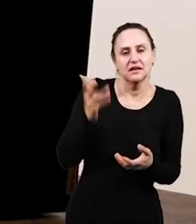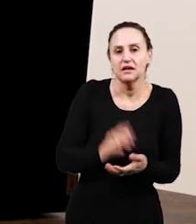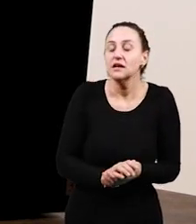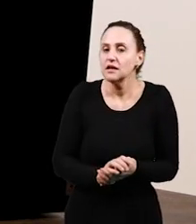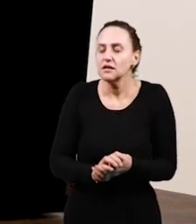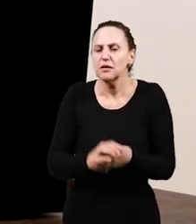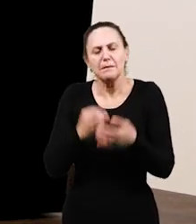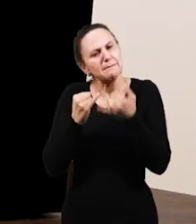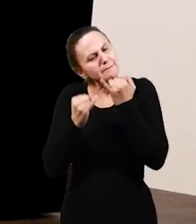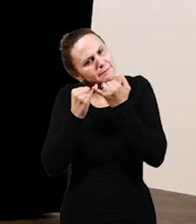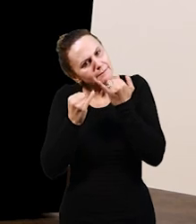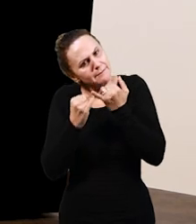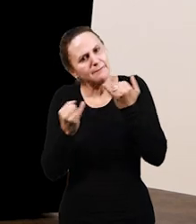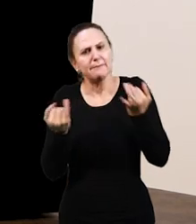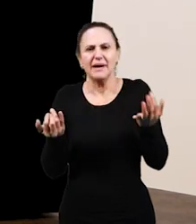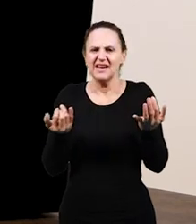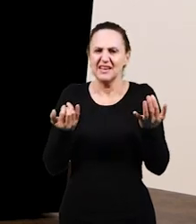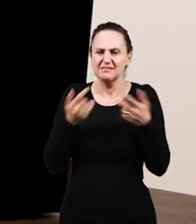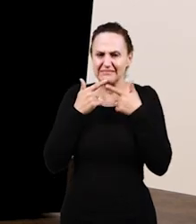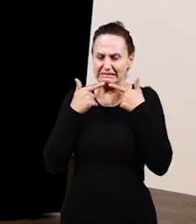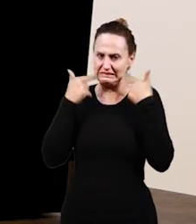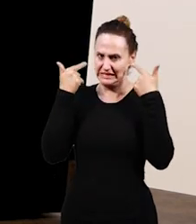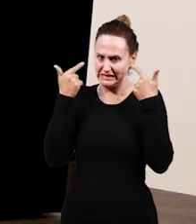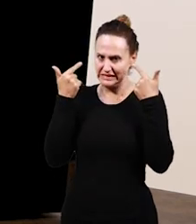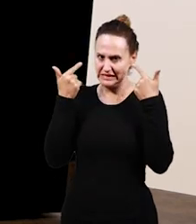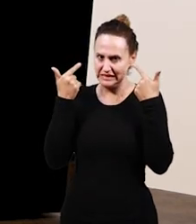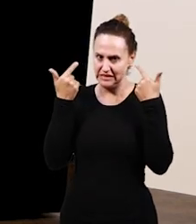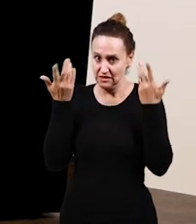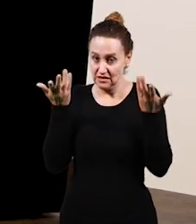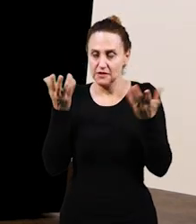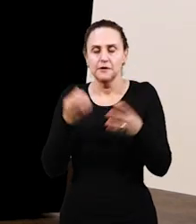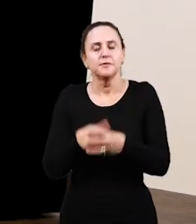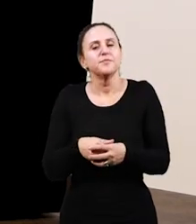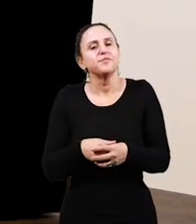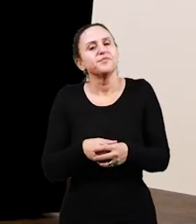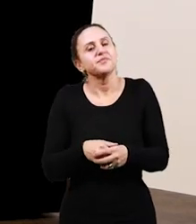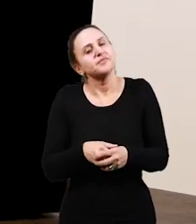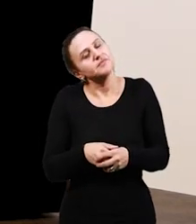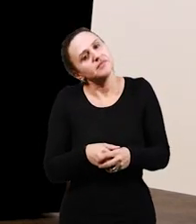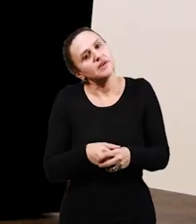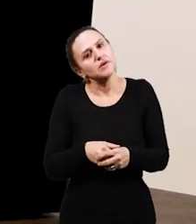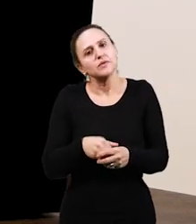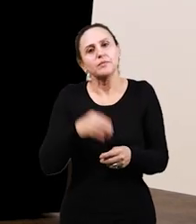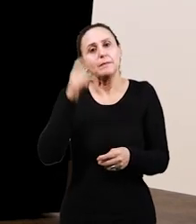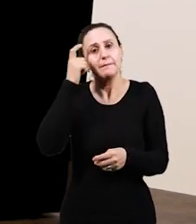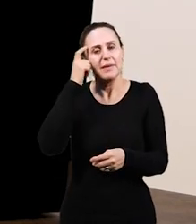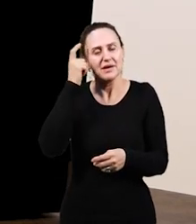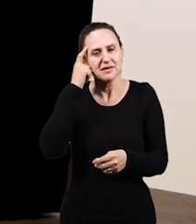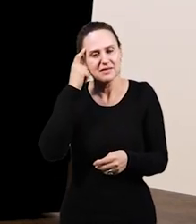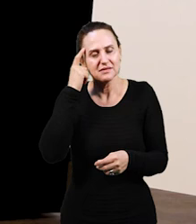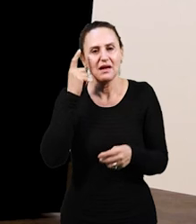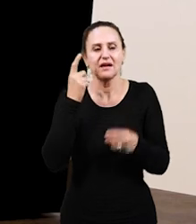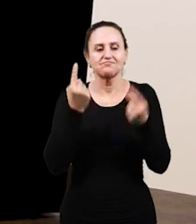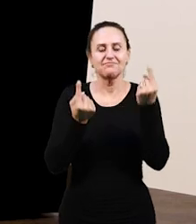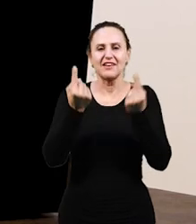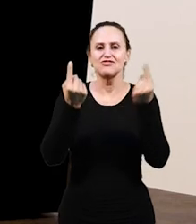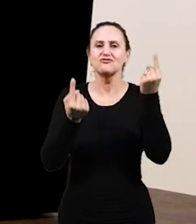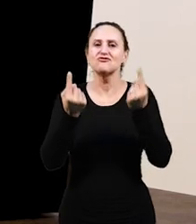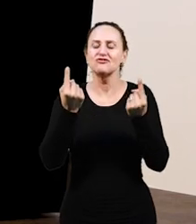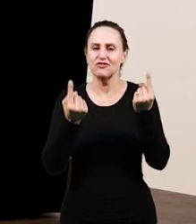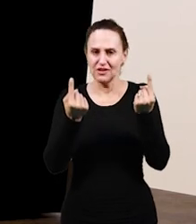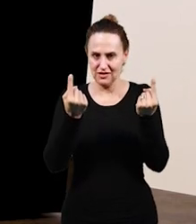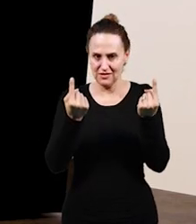mesma análise né inteligente é predicativo do sujeito e você é sujeito né e